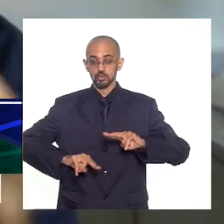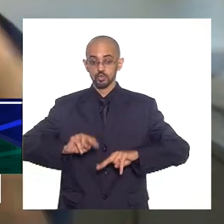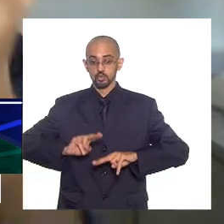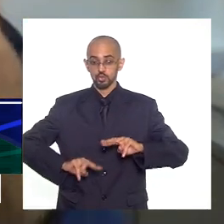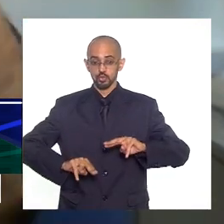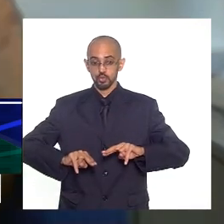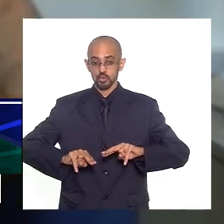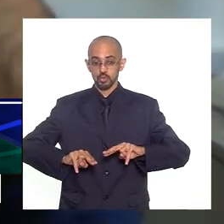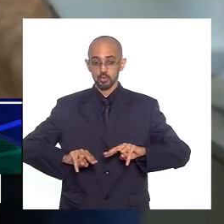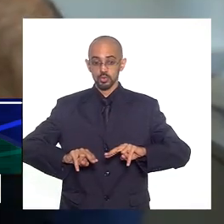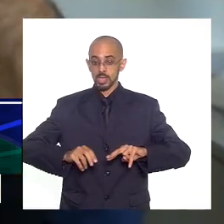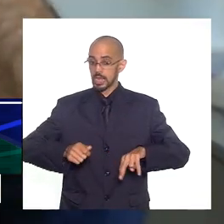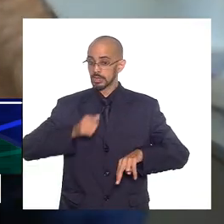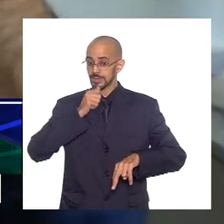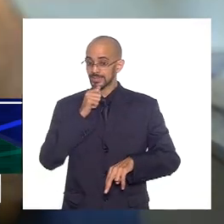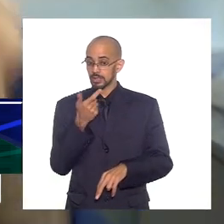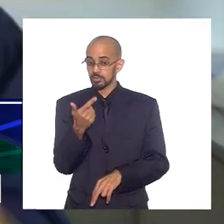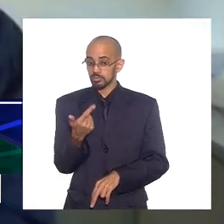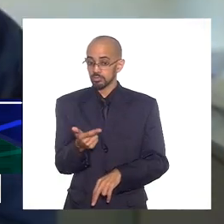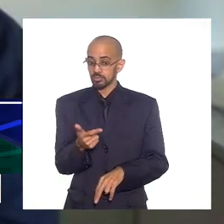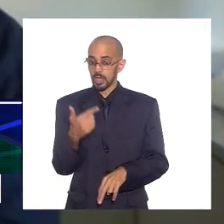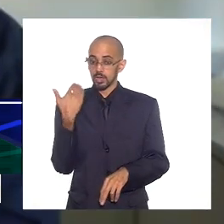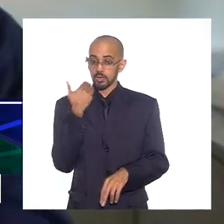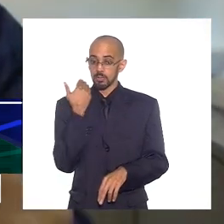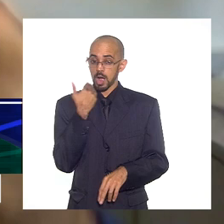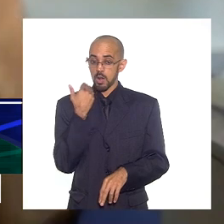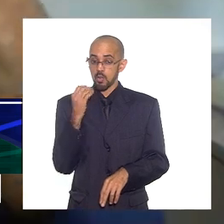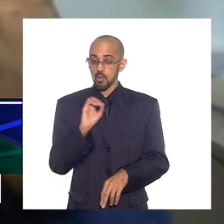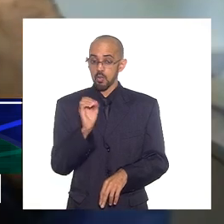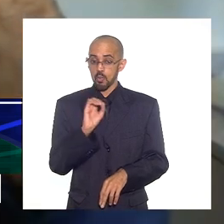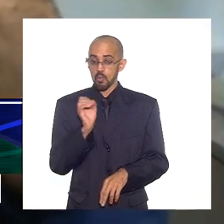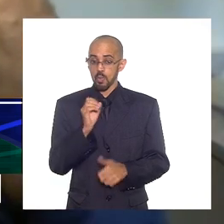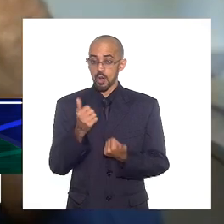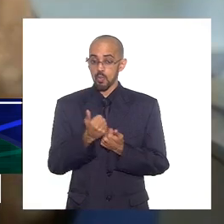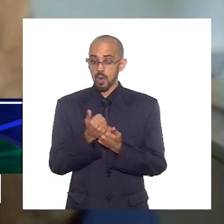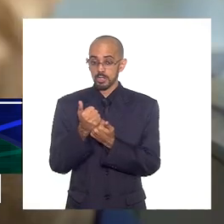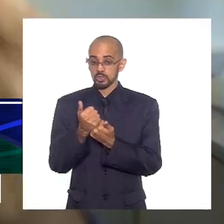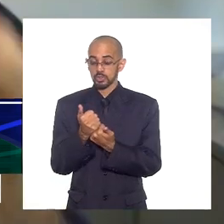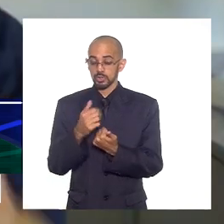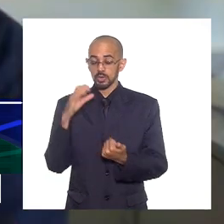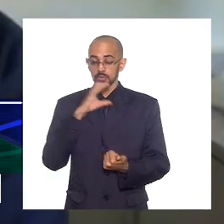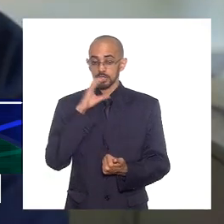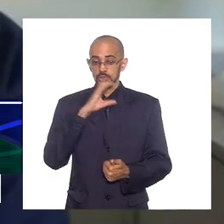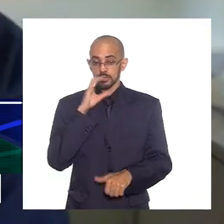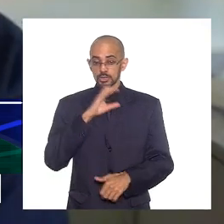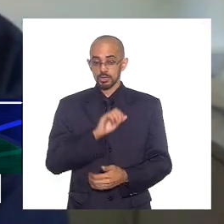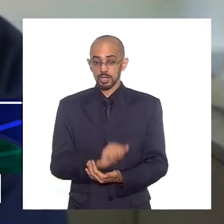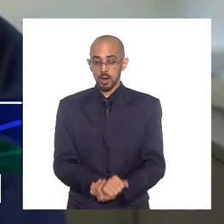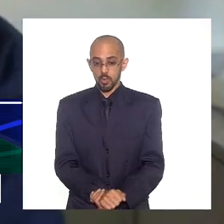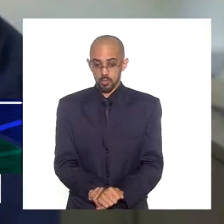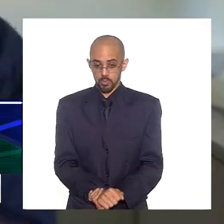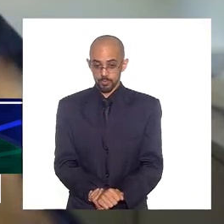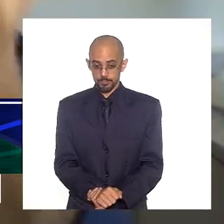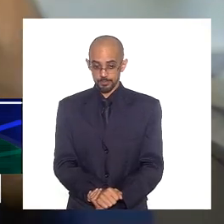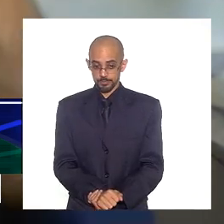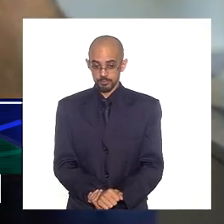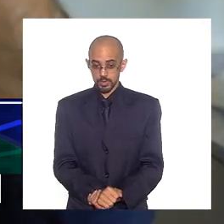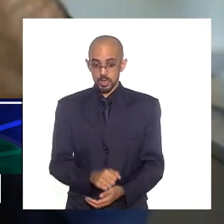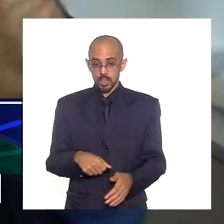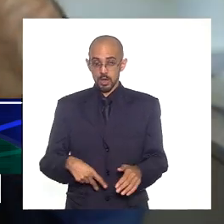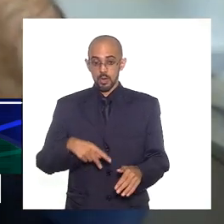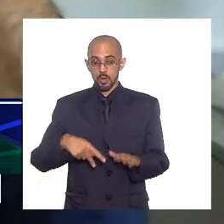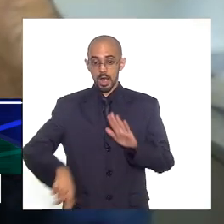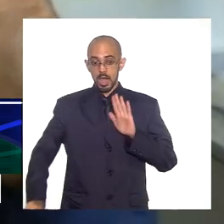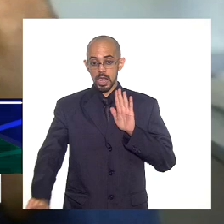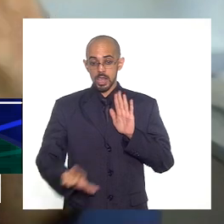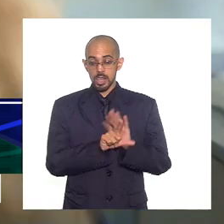e não caiu na conta de ninguém ainda o auxílio emergencial, senhor presidente. Projeto de lei é de